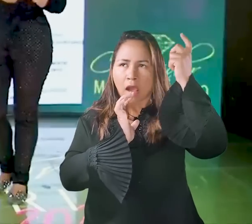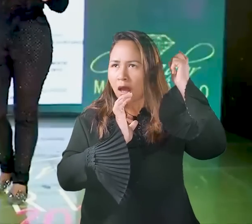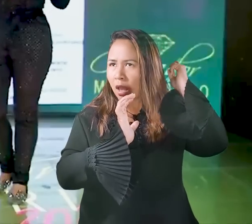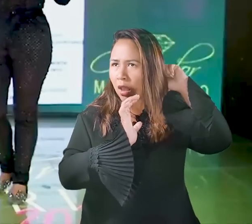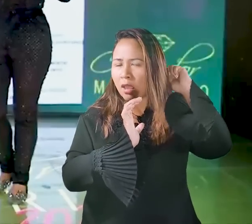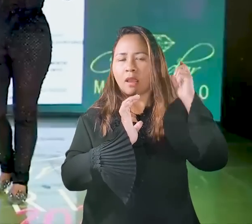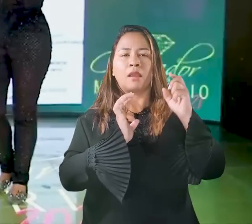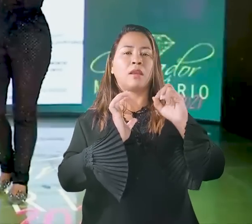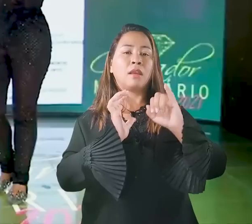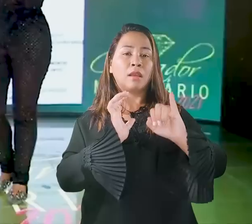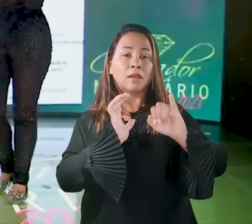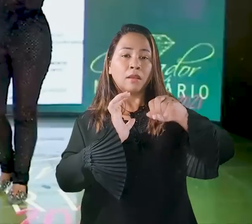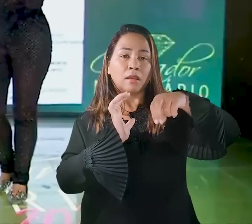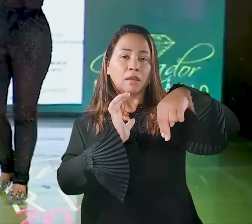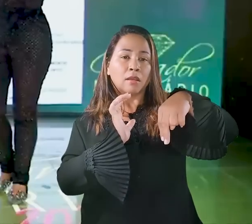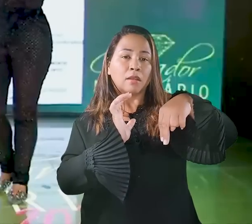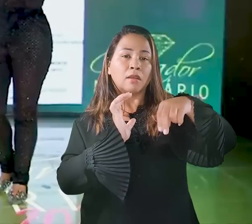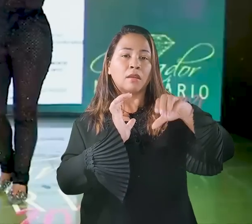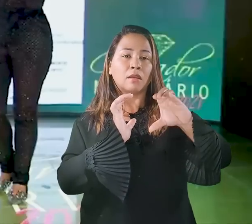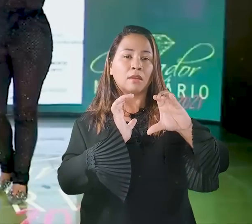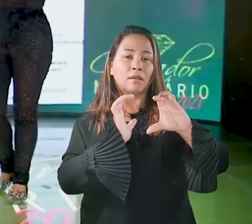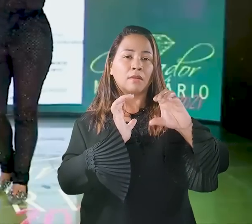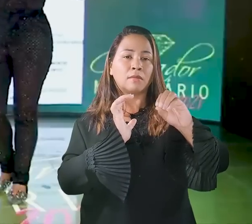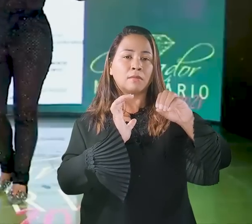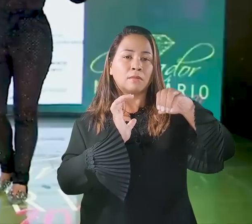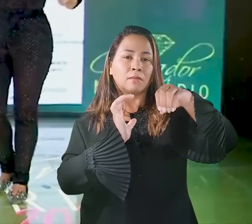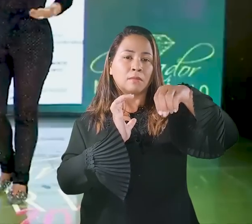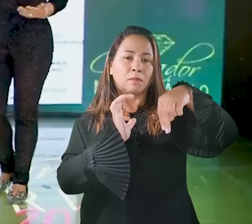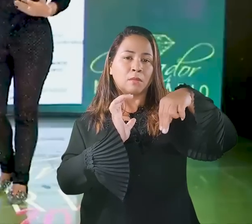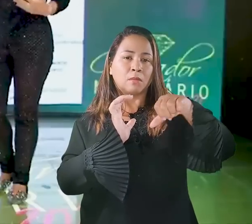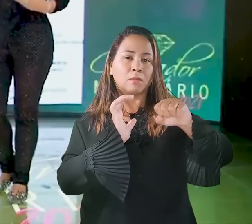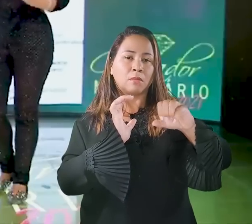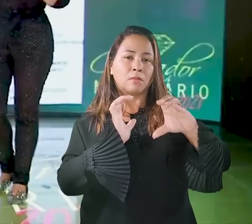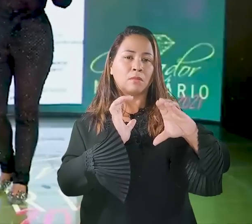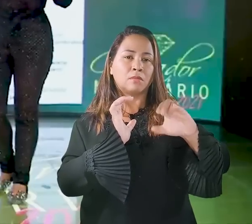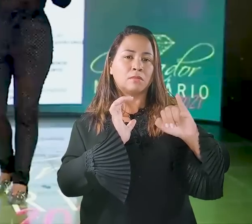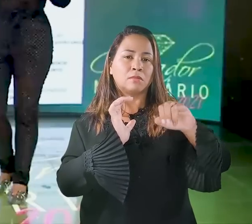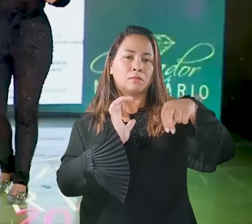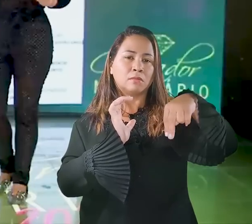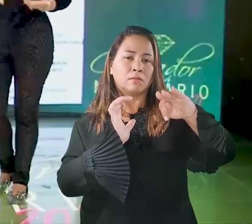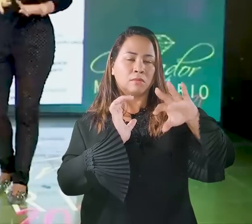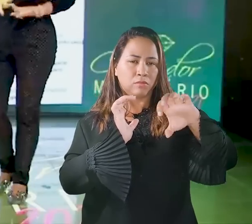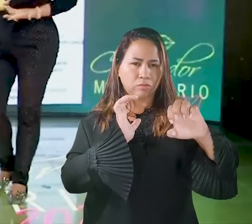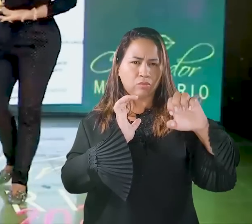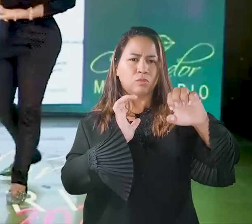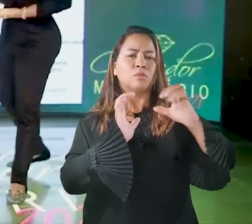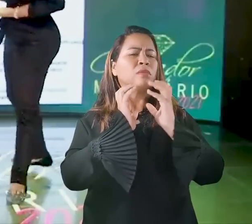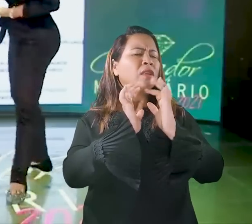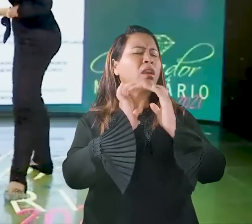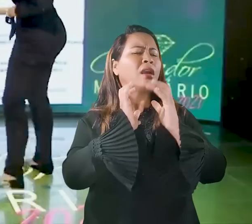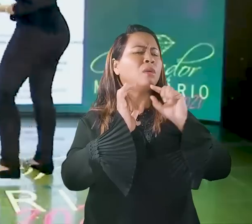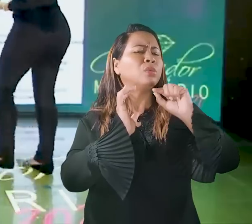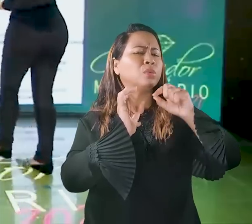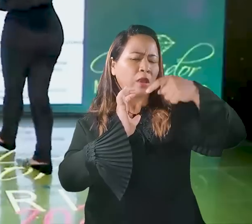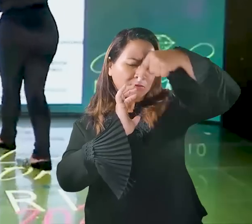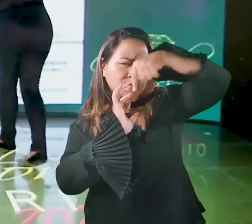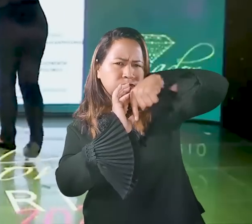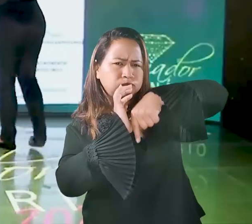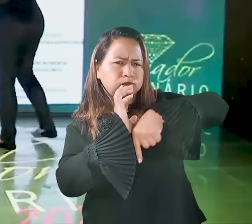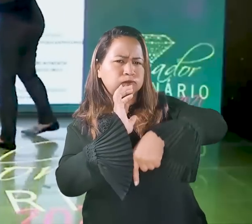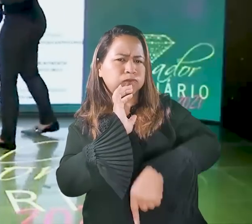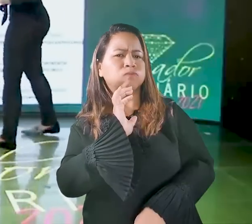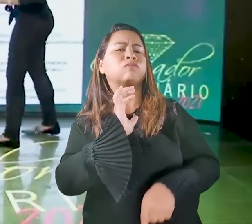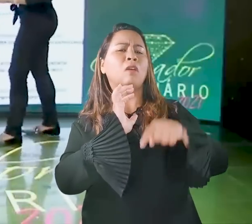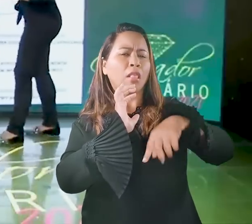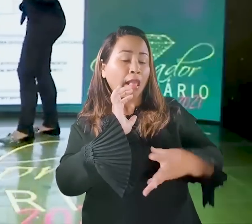nosso inconsciente. Ele faz e vem aqui o nosso chakra do coração, que é onde estão guardadas todas as memórias. E